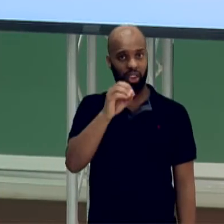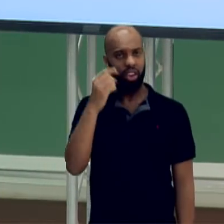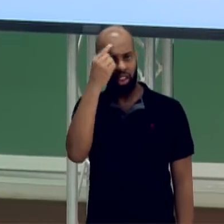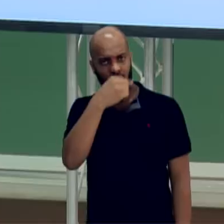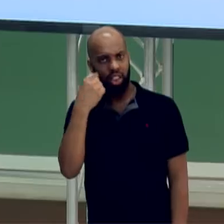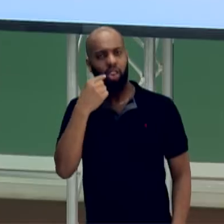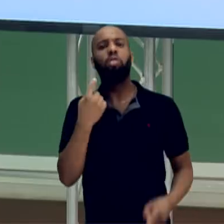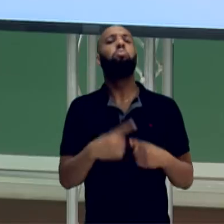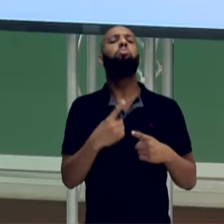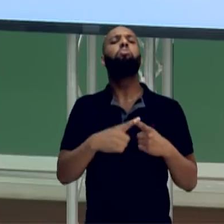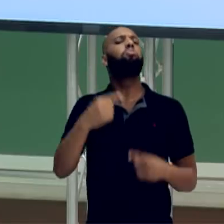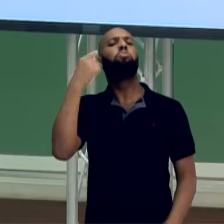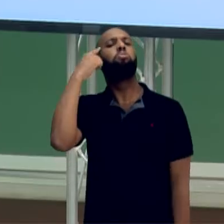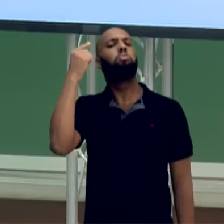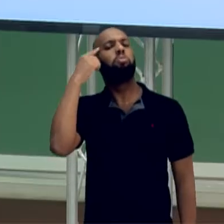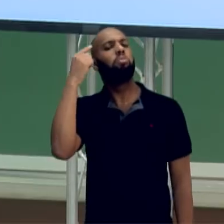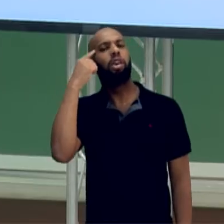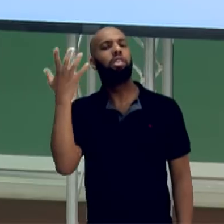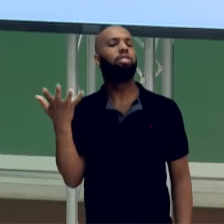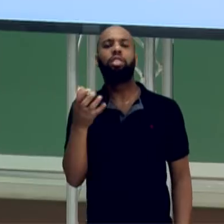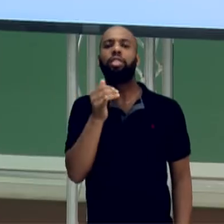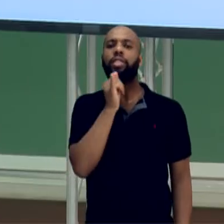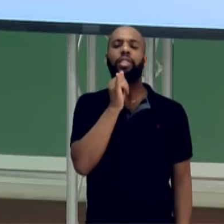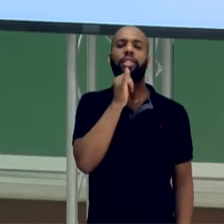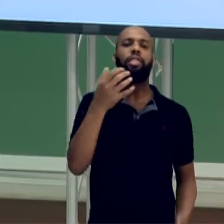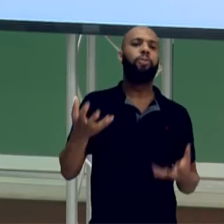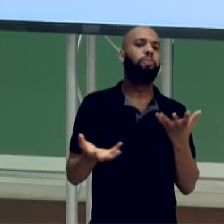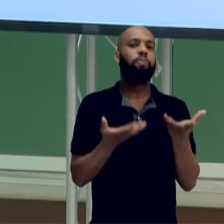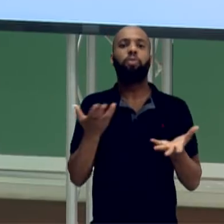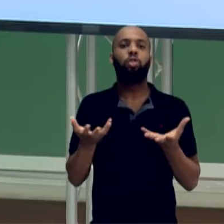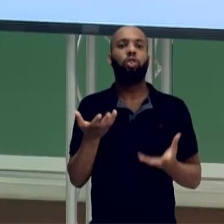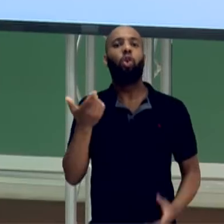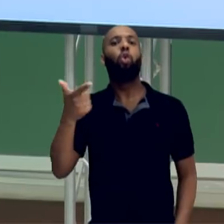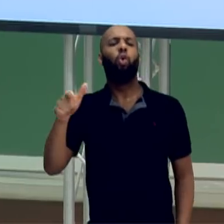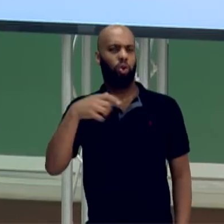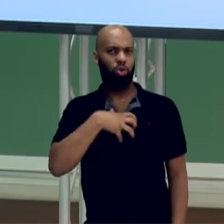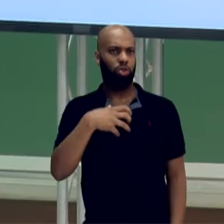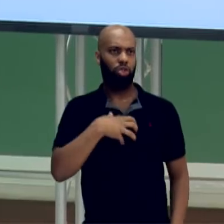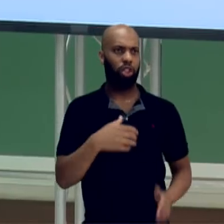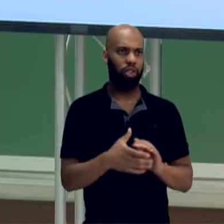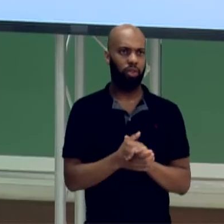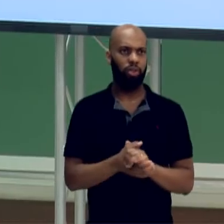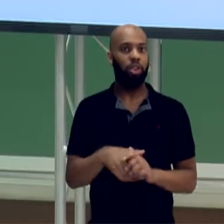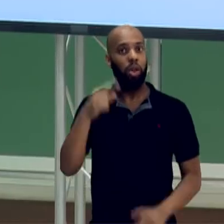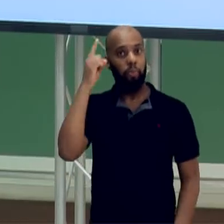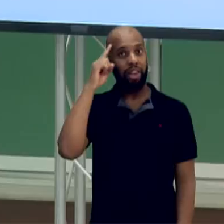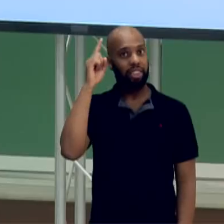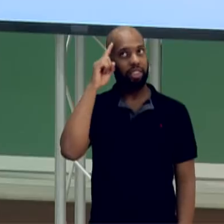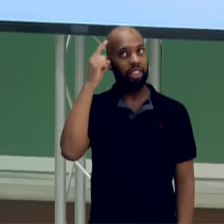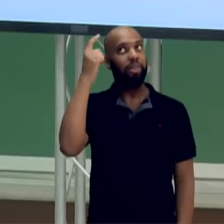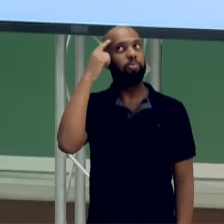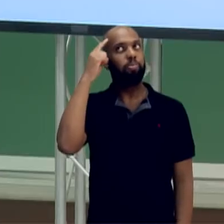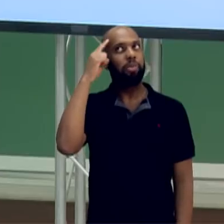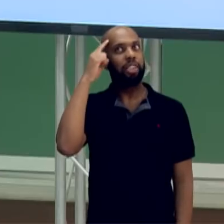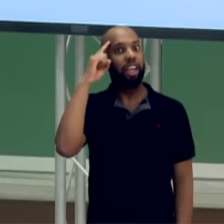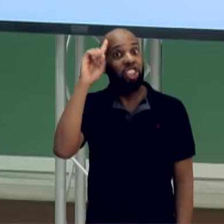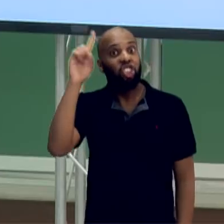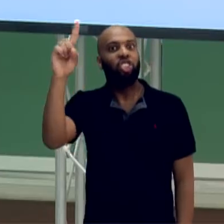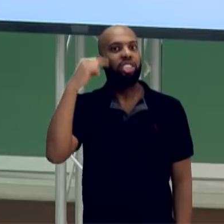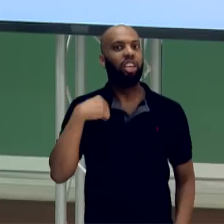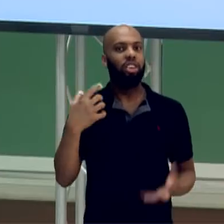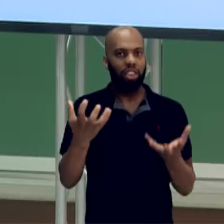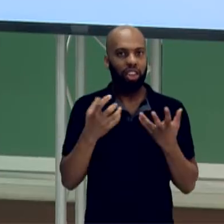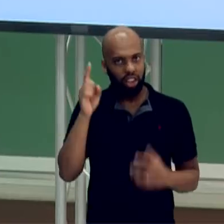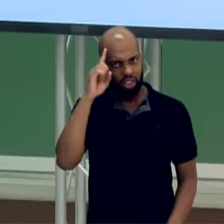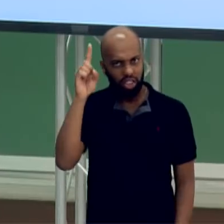mas por que eu não penso isso em outra unidade? Vamos pensar em dias?